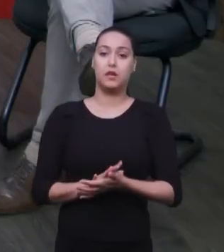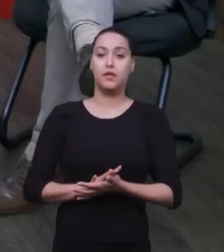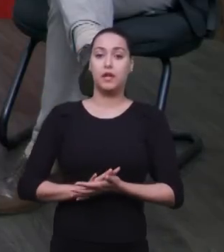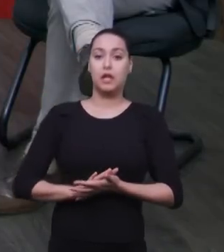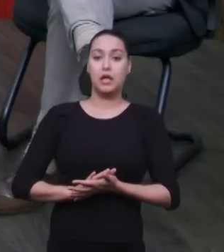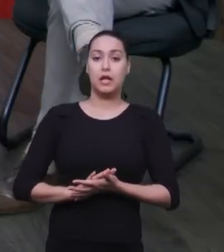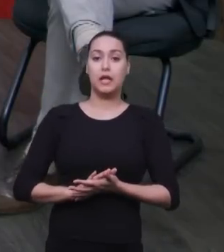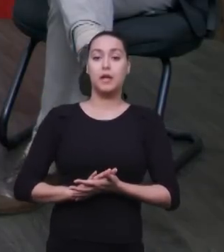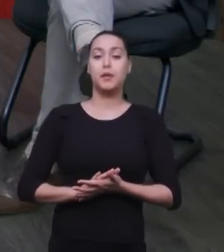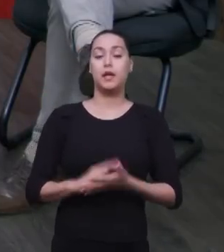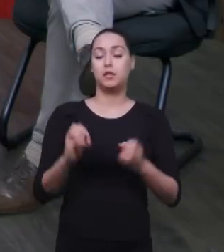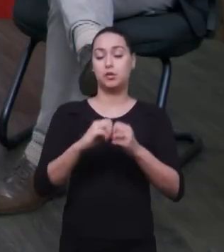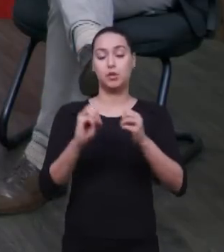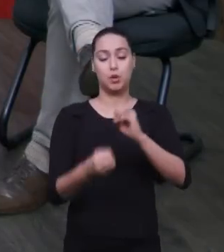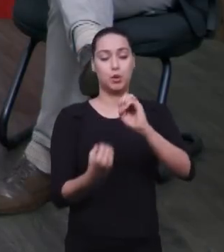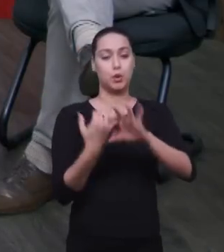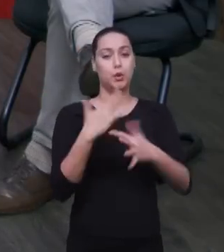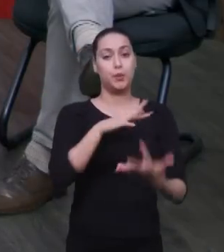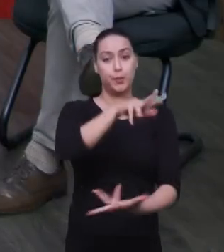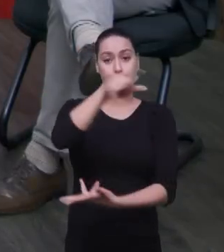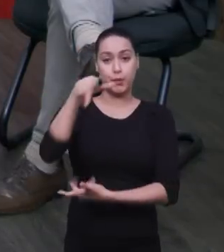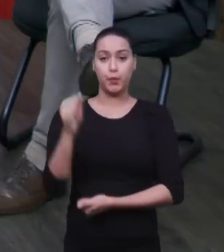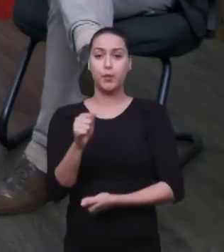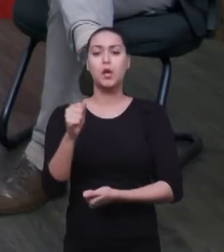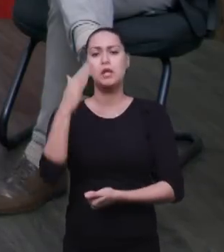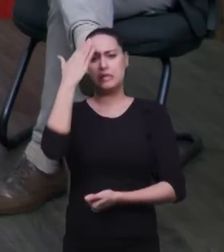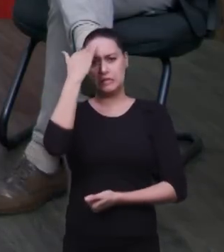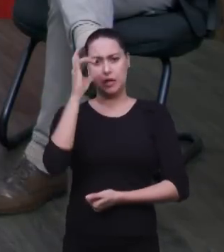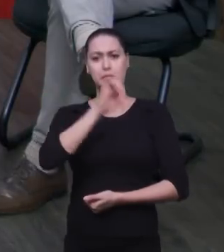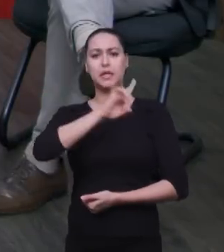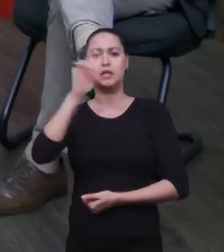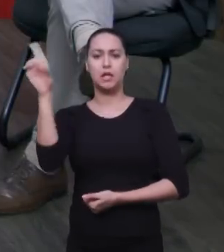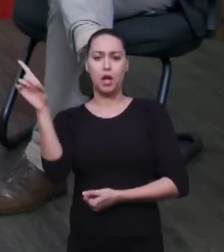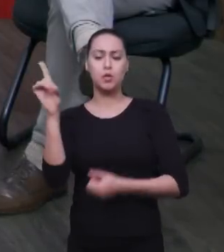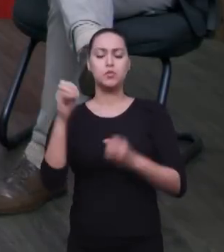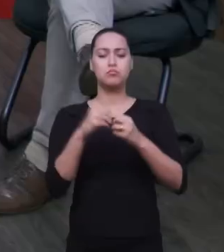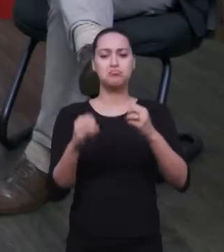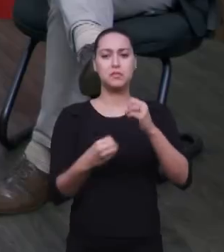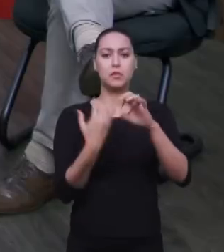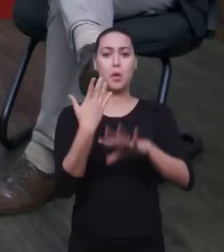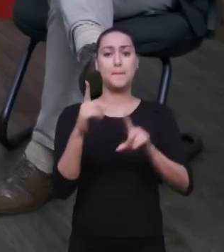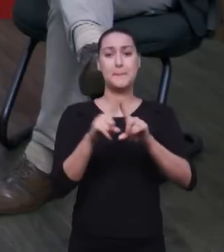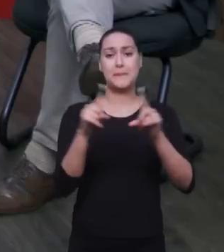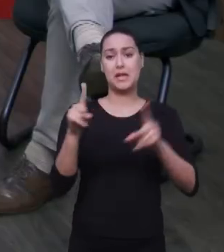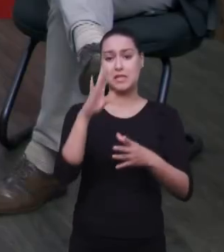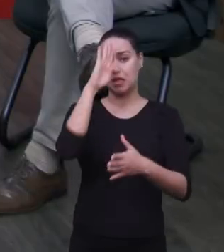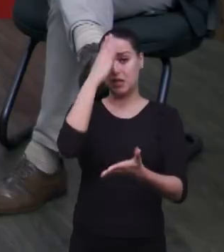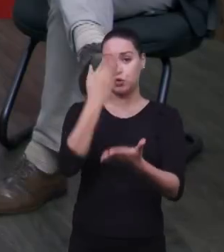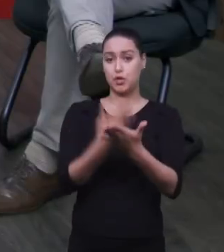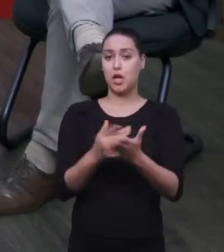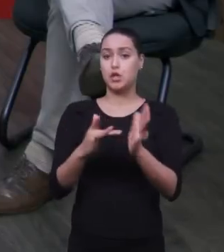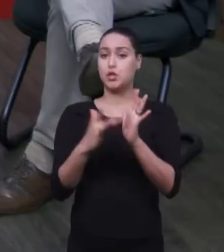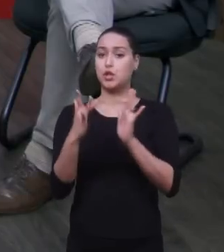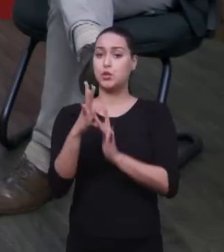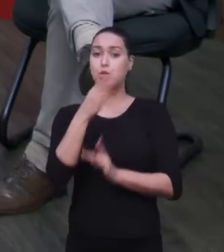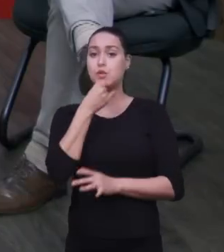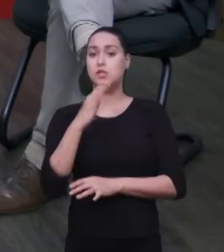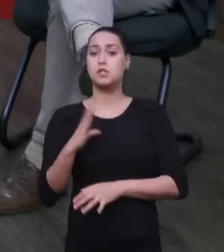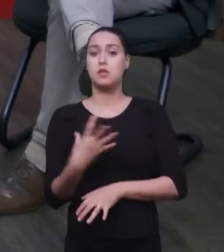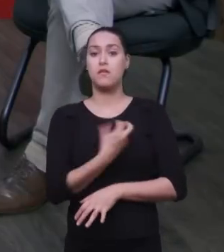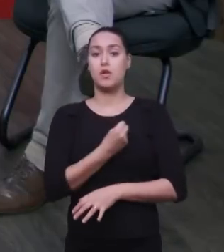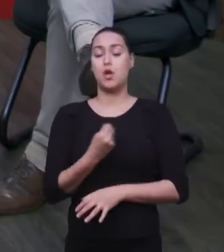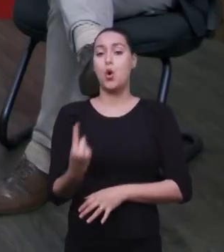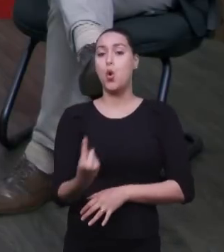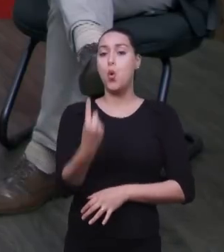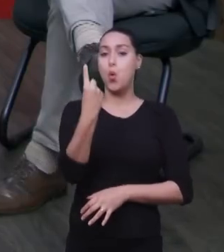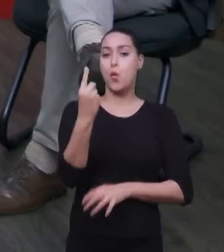evidência de que Deus criou todas as coisas. Mas a questão de crer em Jesus como Salvador, ela depende exclusivamente